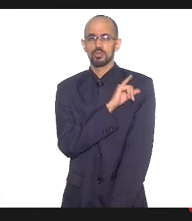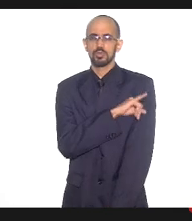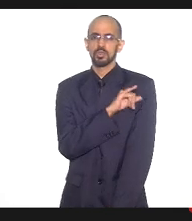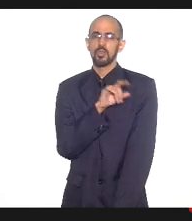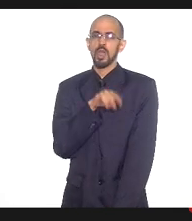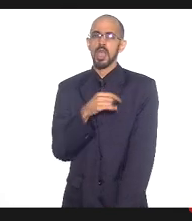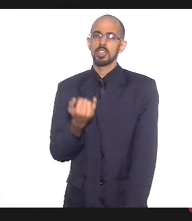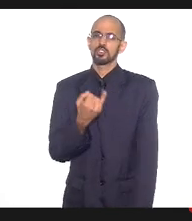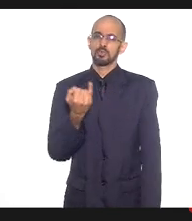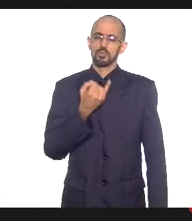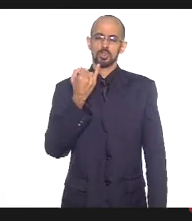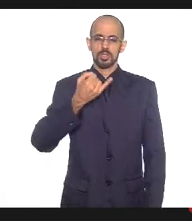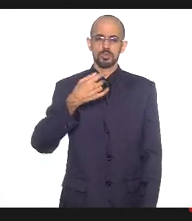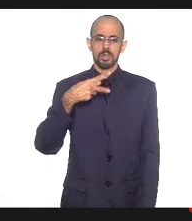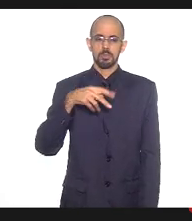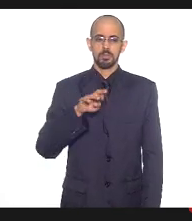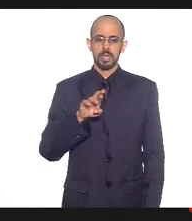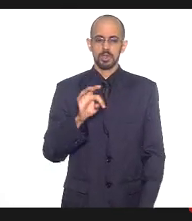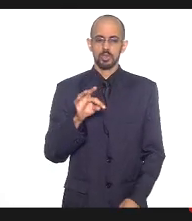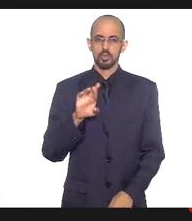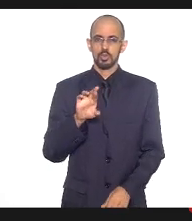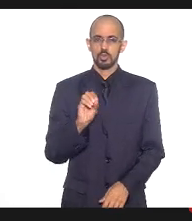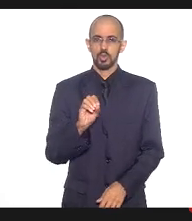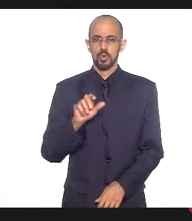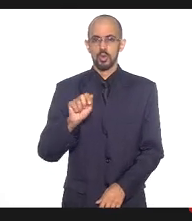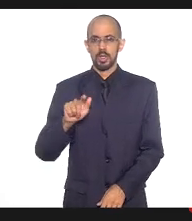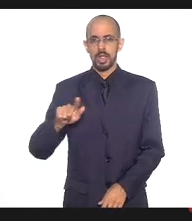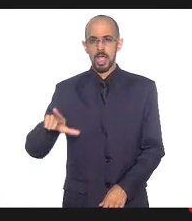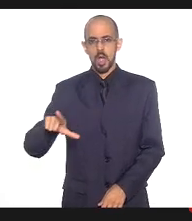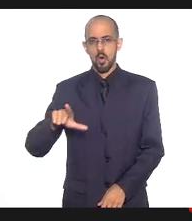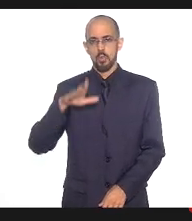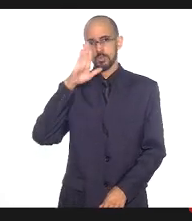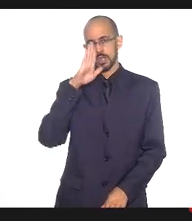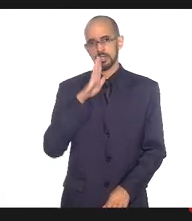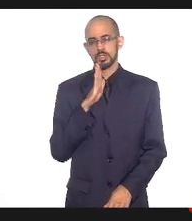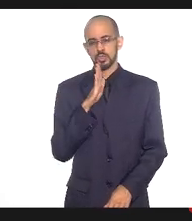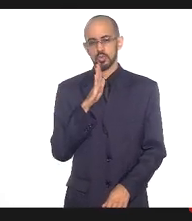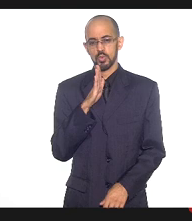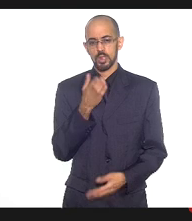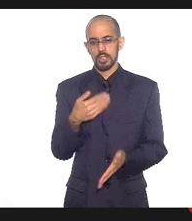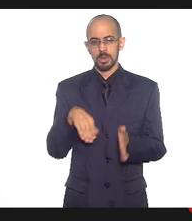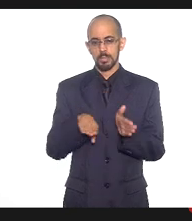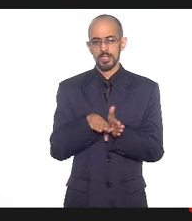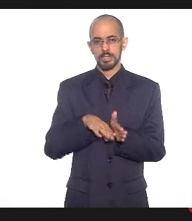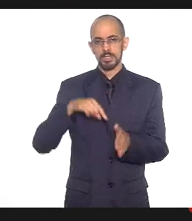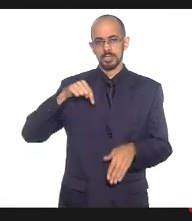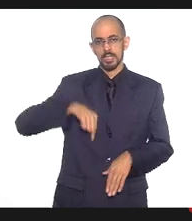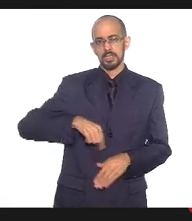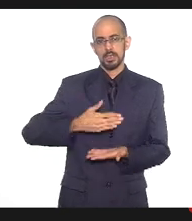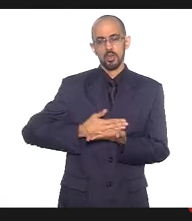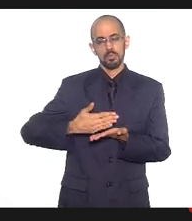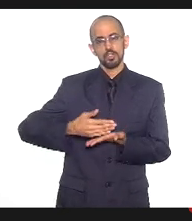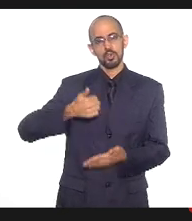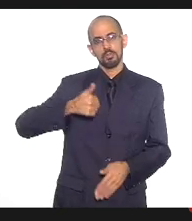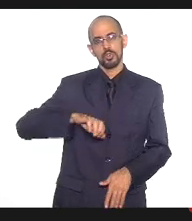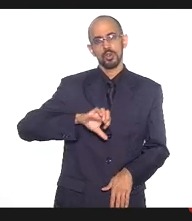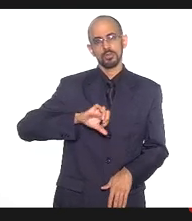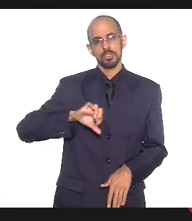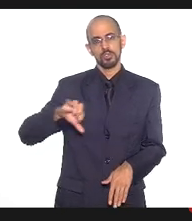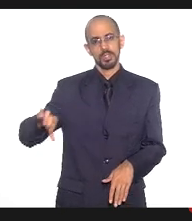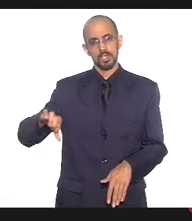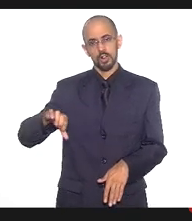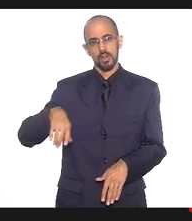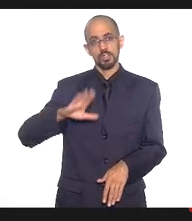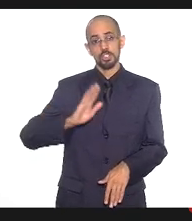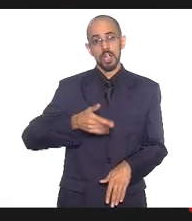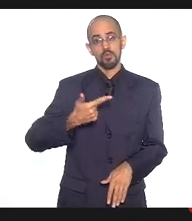para a Petrogal Brasil, e que a presença aqui desde 99, ou seja, já se vão